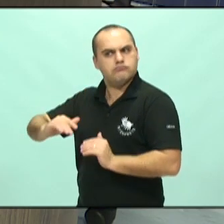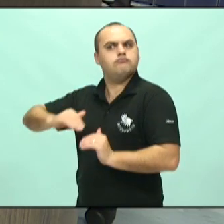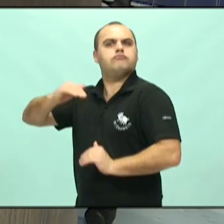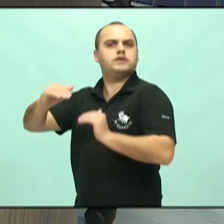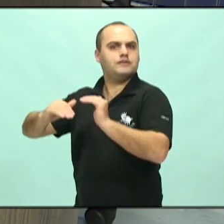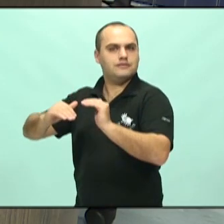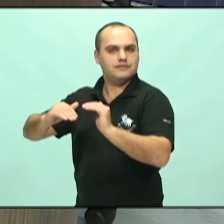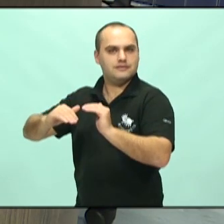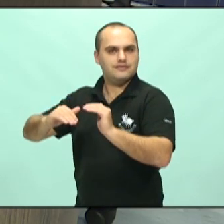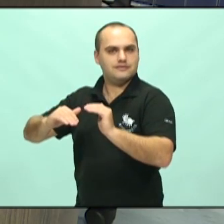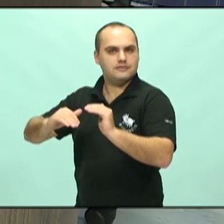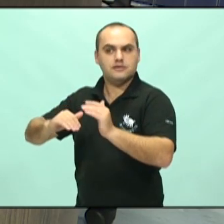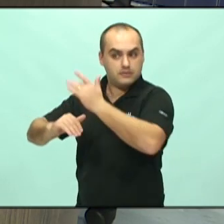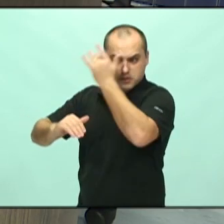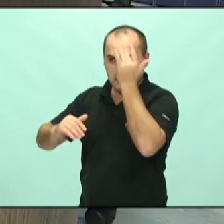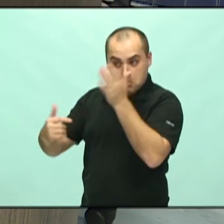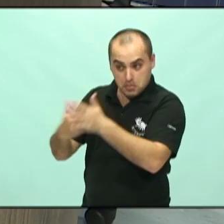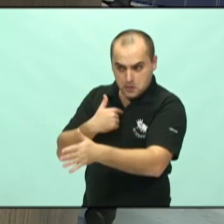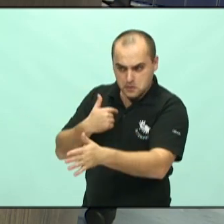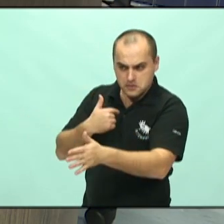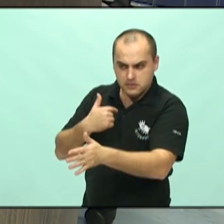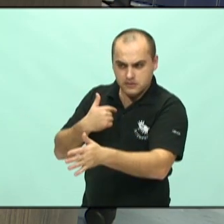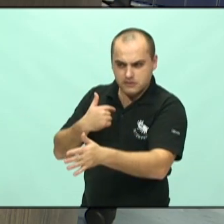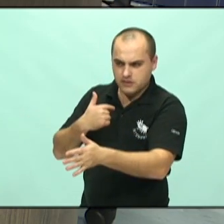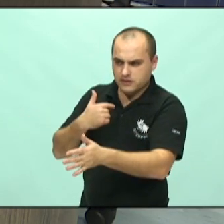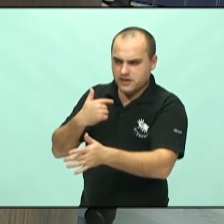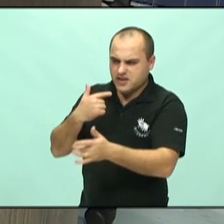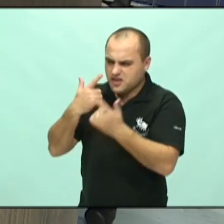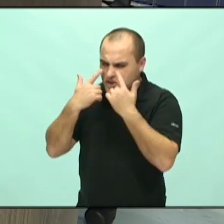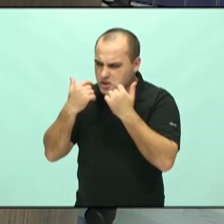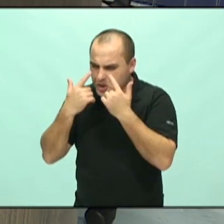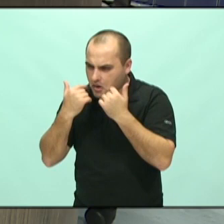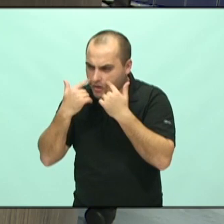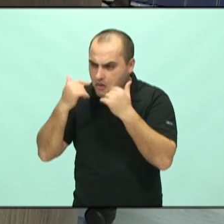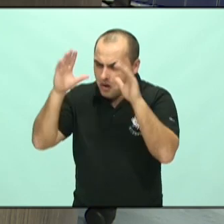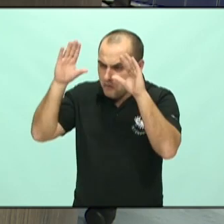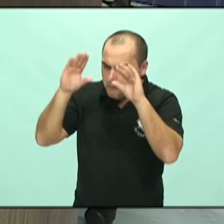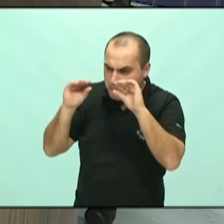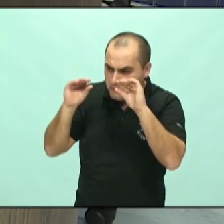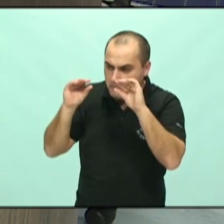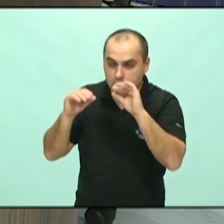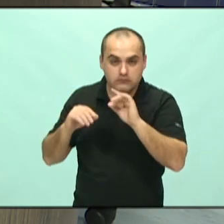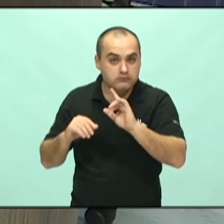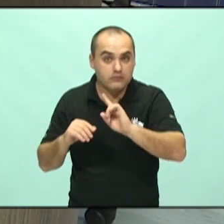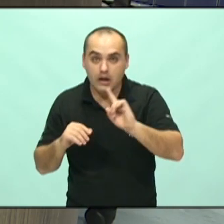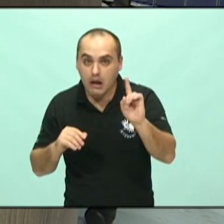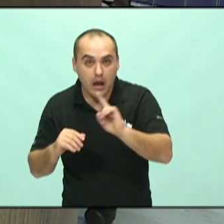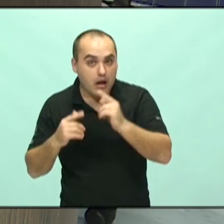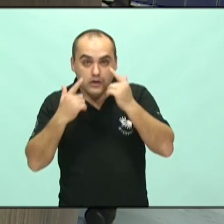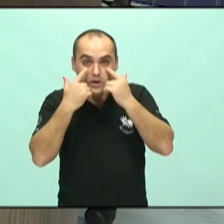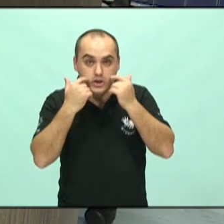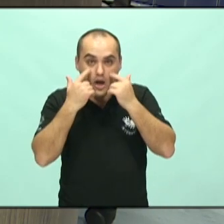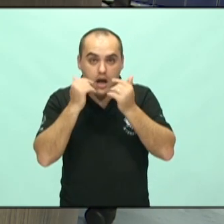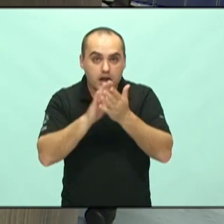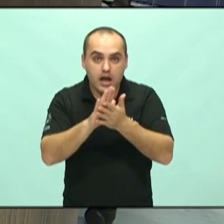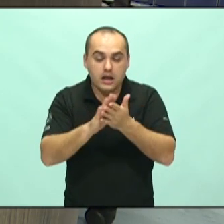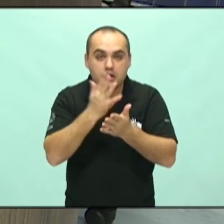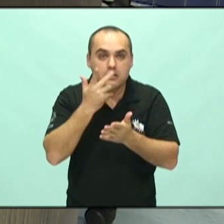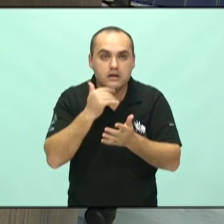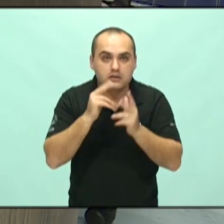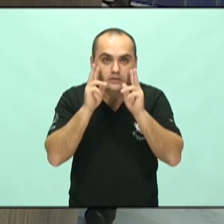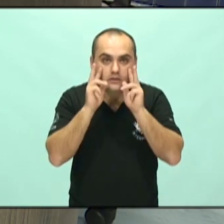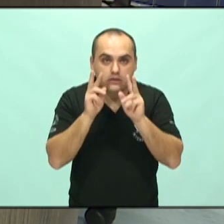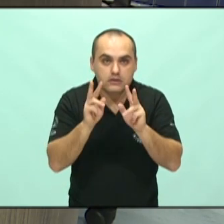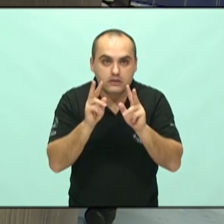As pessoas perguntam, né? Tá, mas eles não choram porque tá escurinho e tal. Não, eles ficam. A gente